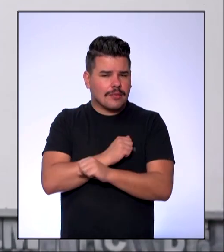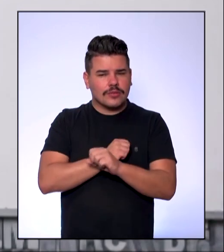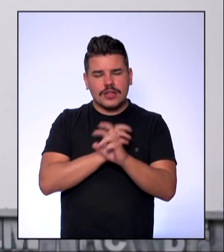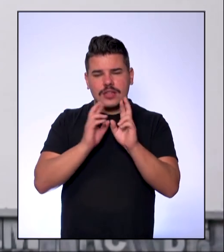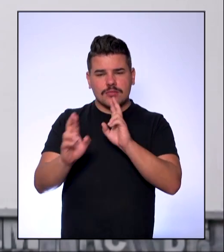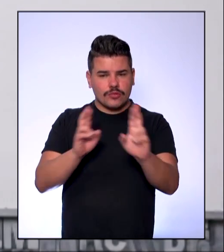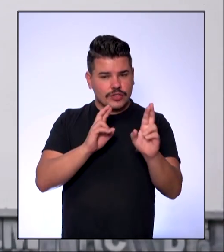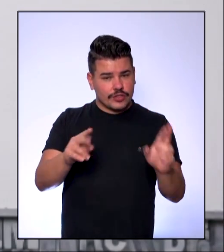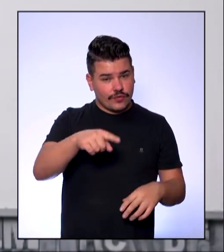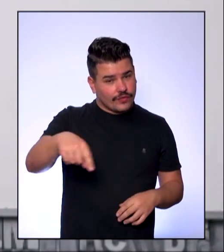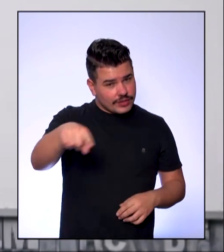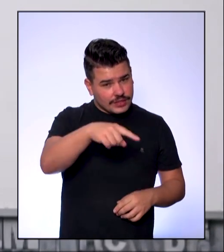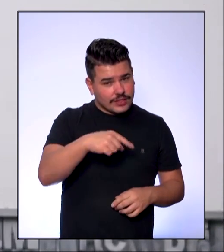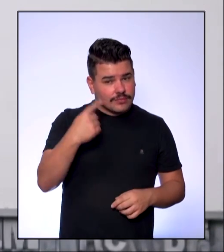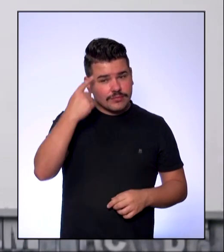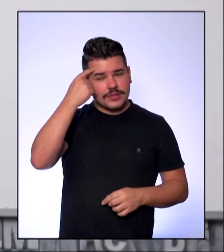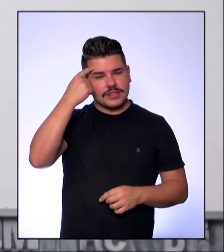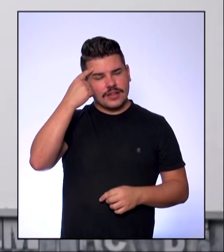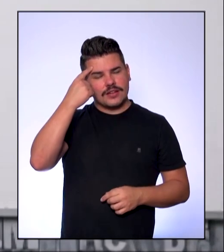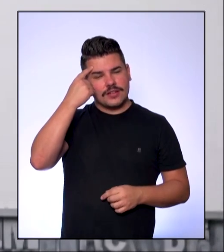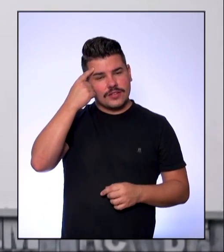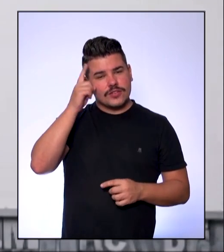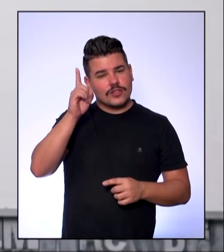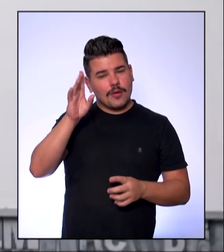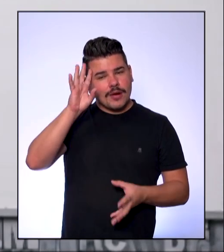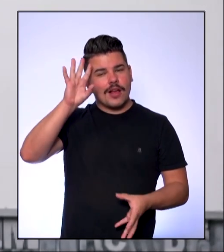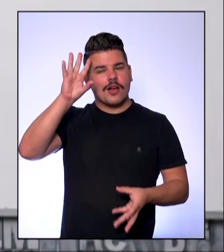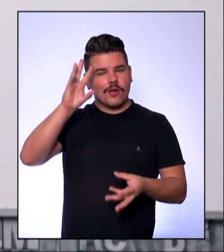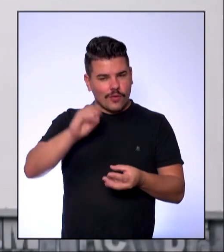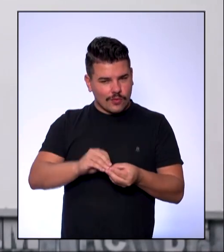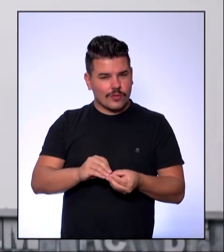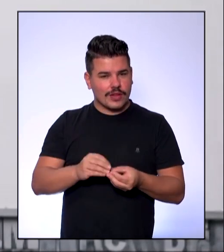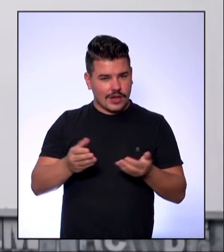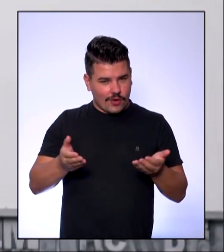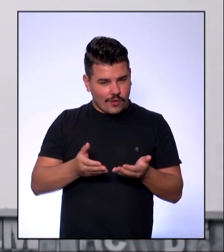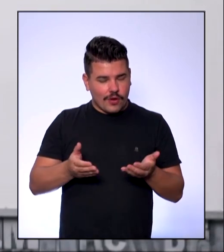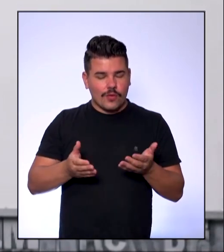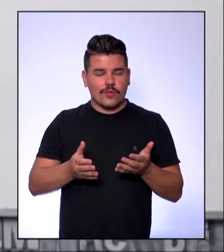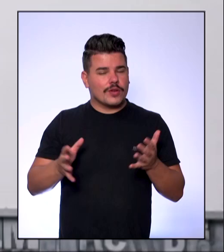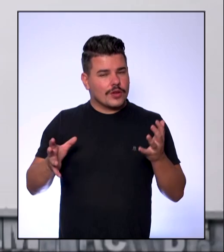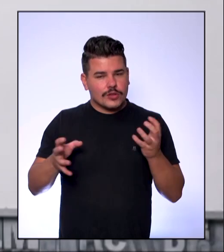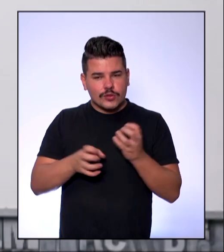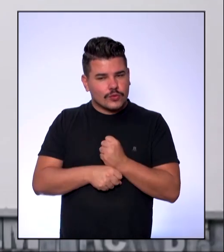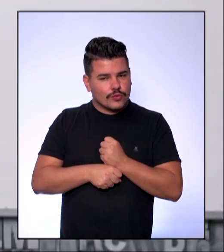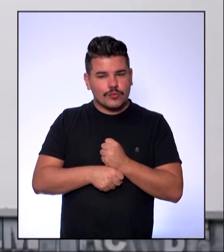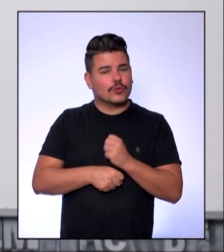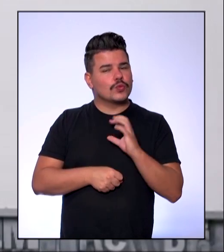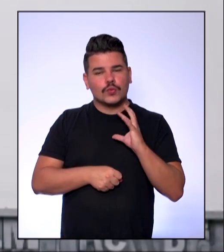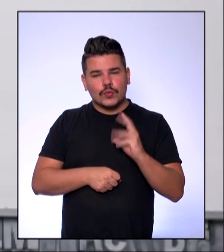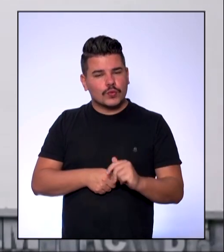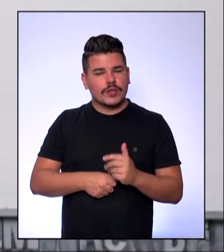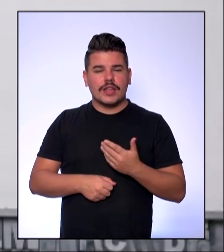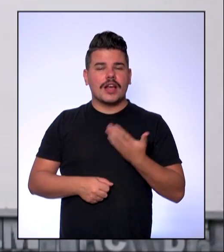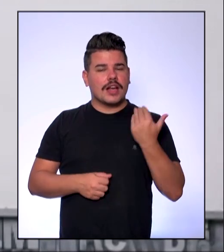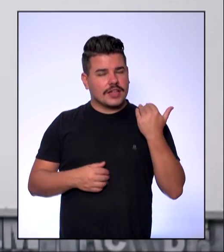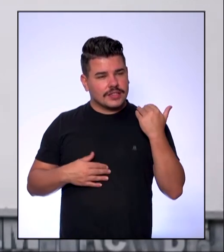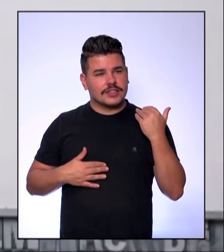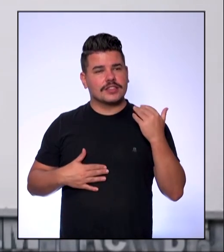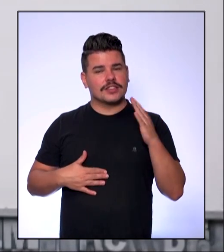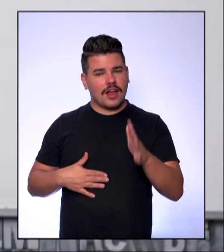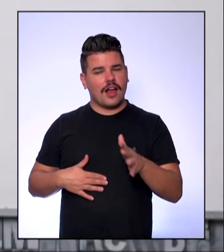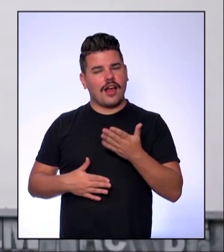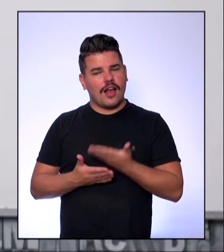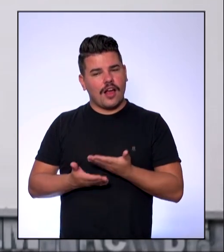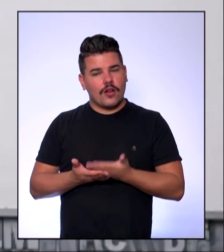respondendo as dúvidas aqui. E agora, só para a gente concluir, tá? Um resumão do que nós tivemos